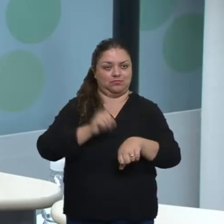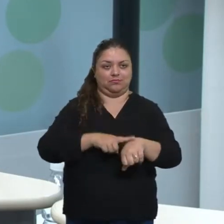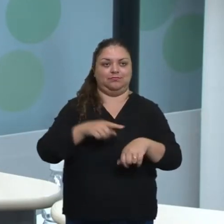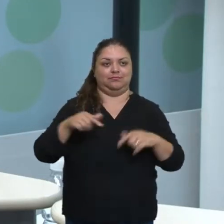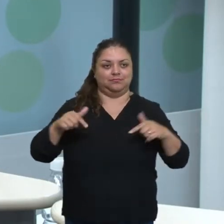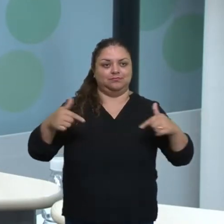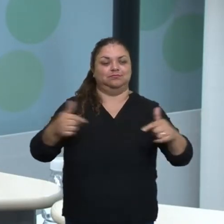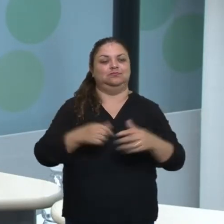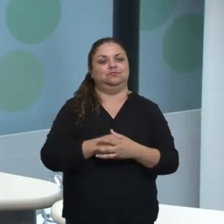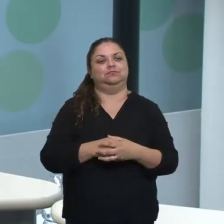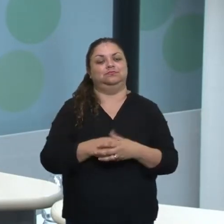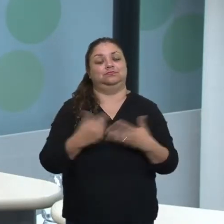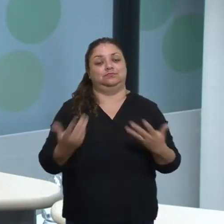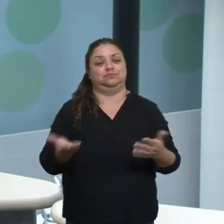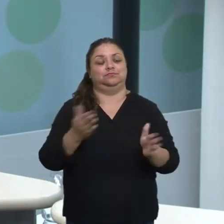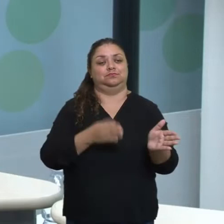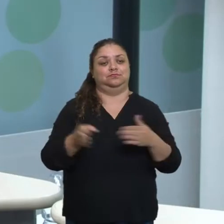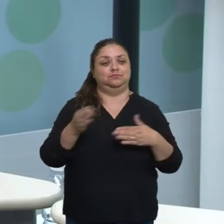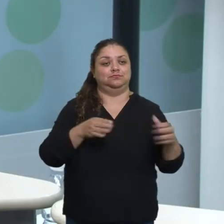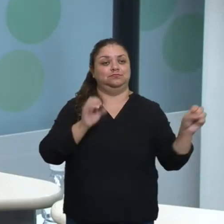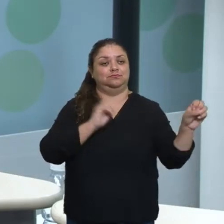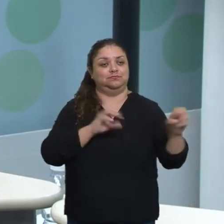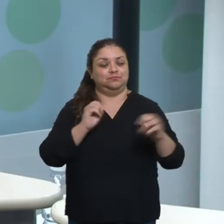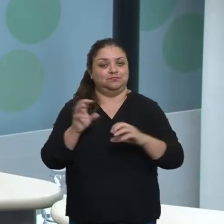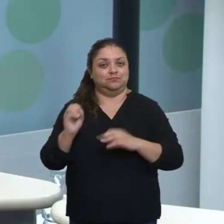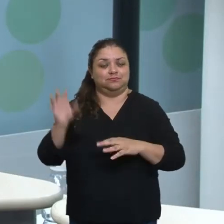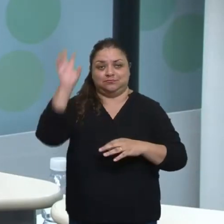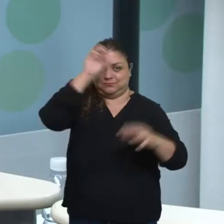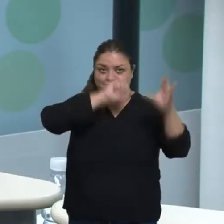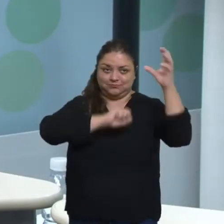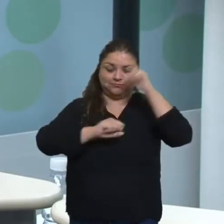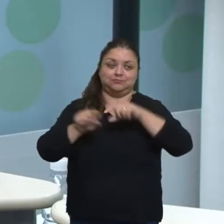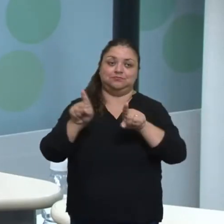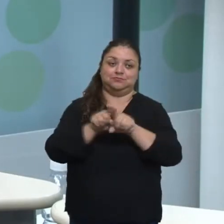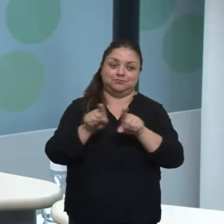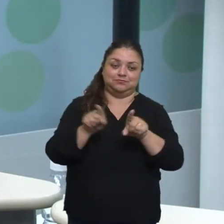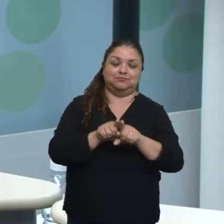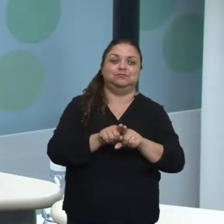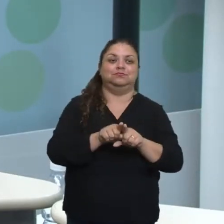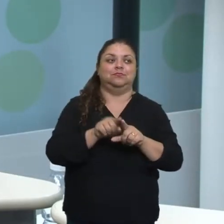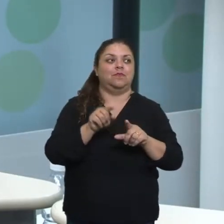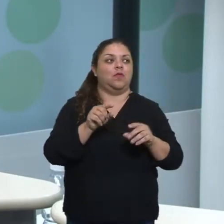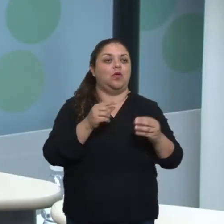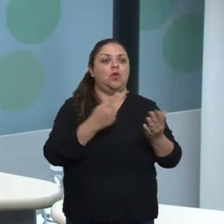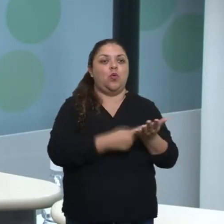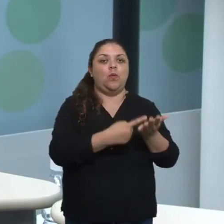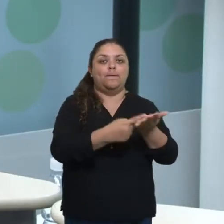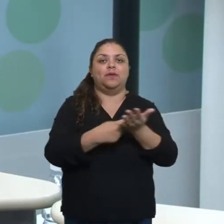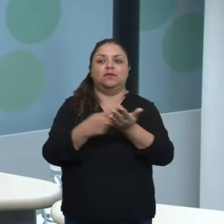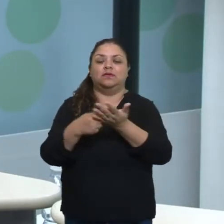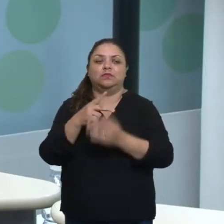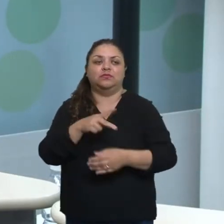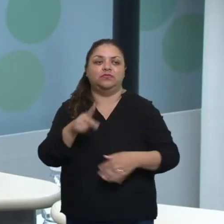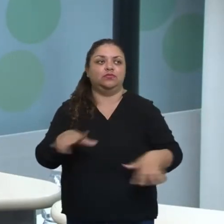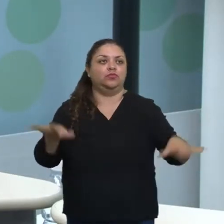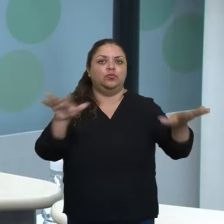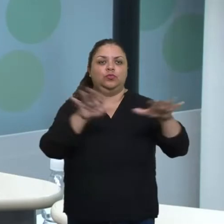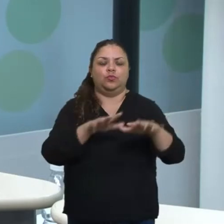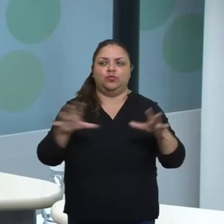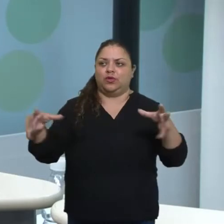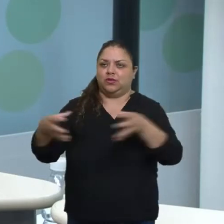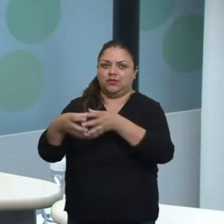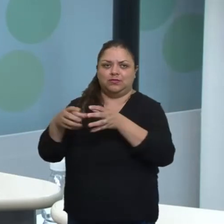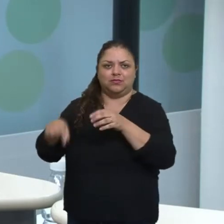processo de ensino-aprendizagem bem como também as ações e combinados e entre os professores e a equipe gestora